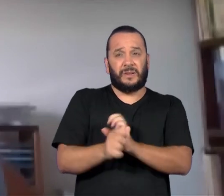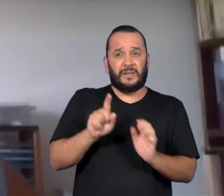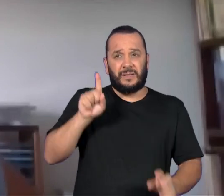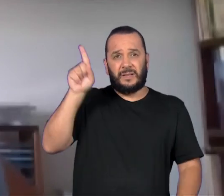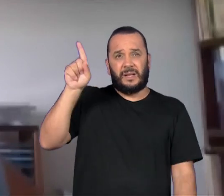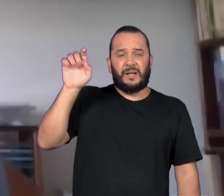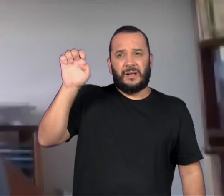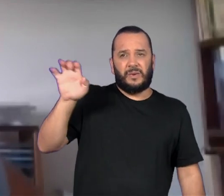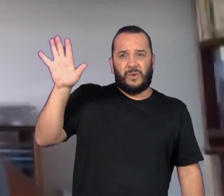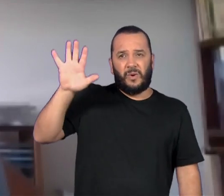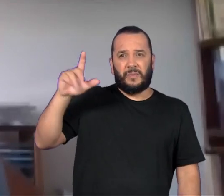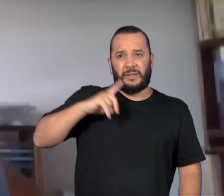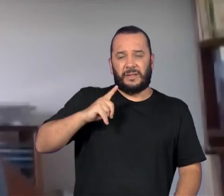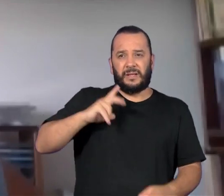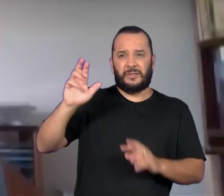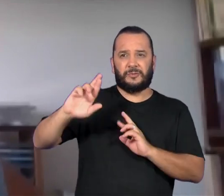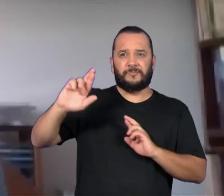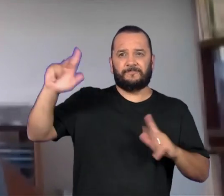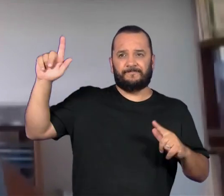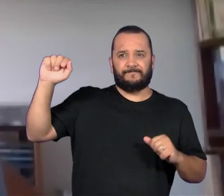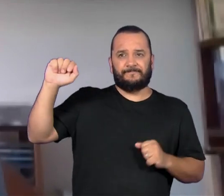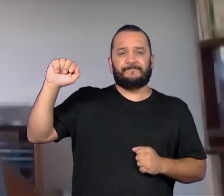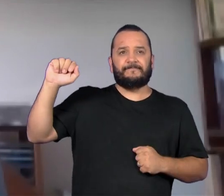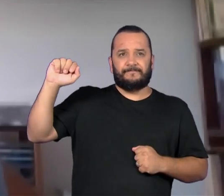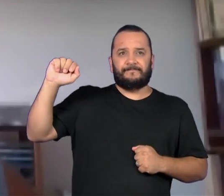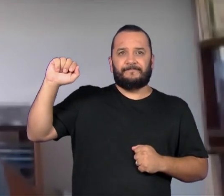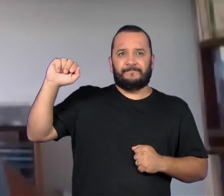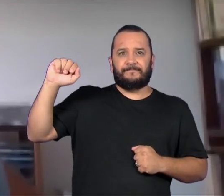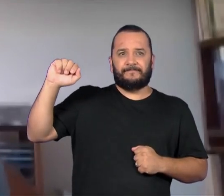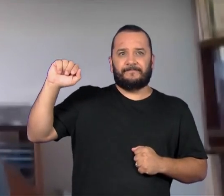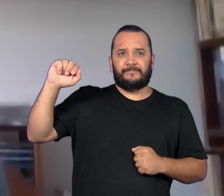tem uma diferença